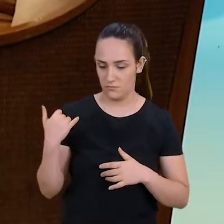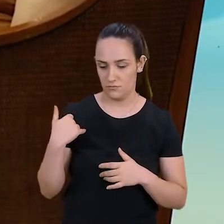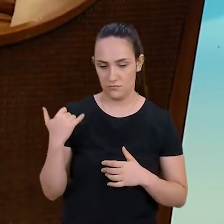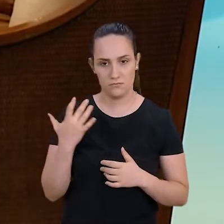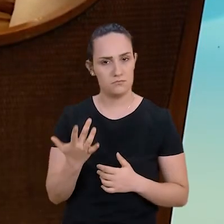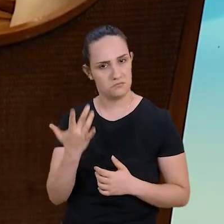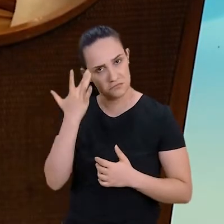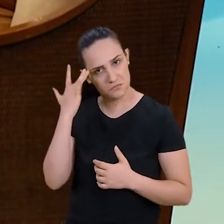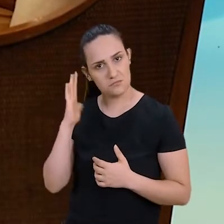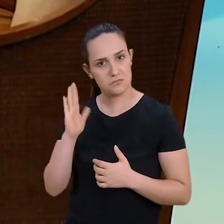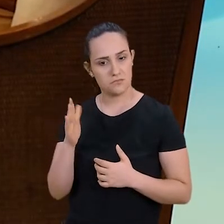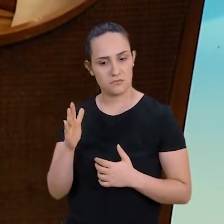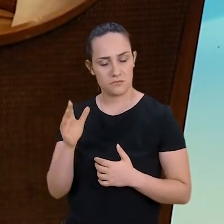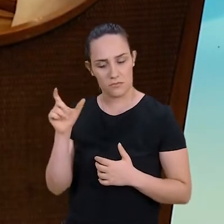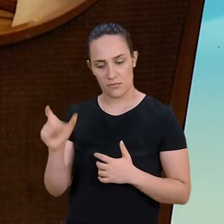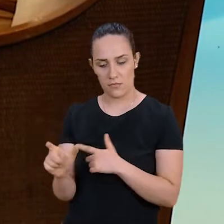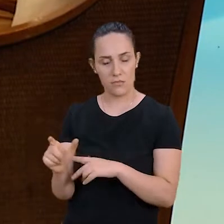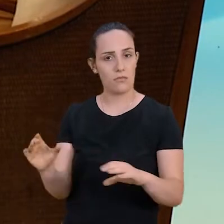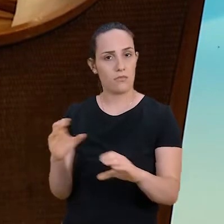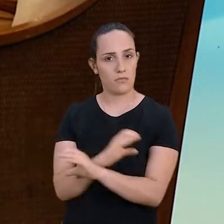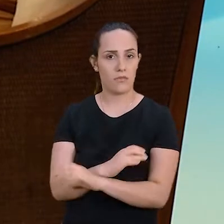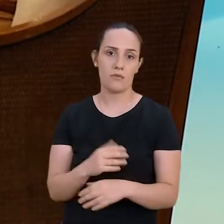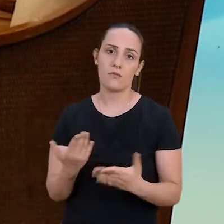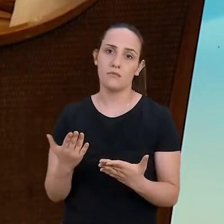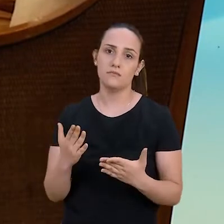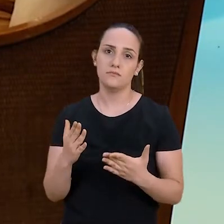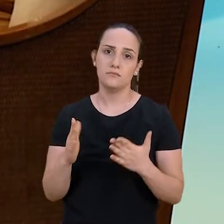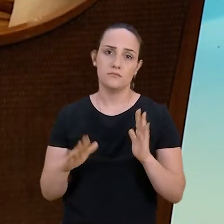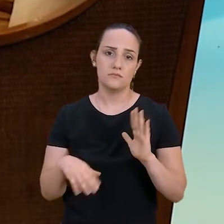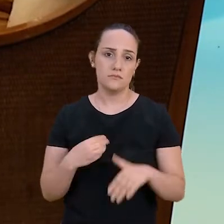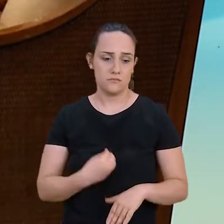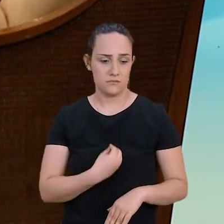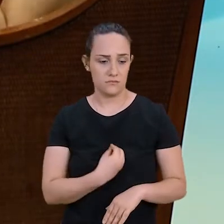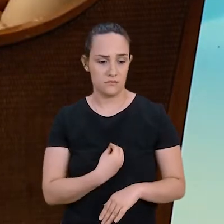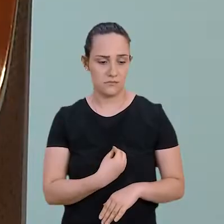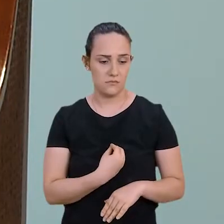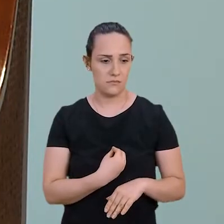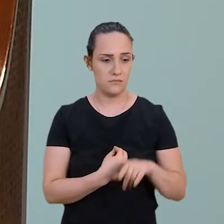na maturidade, que impactam até às vezes na convivência com